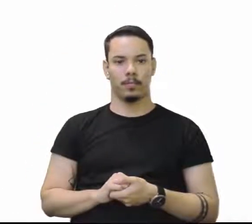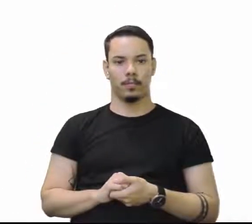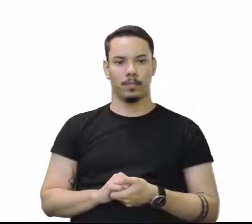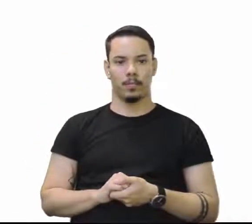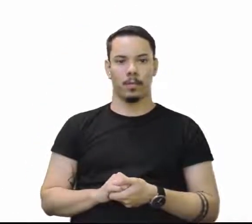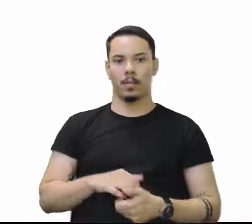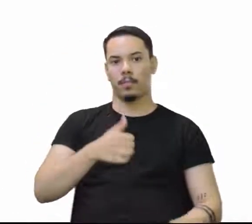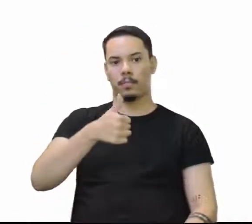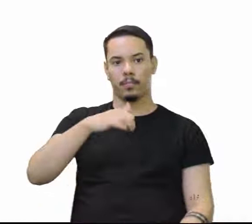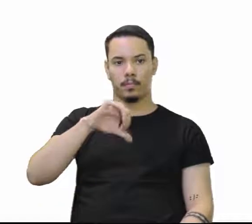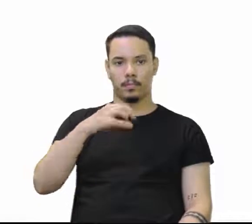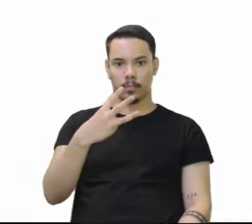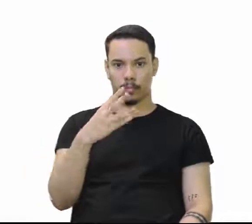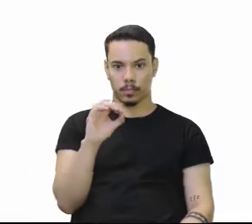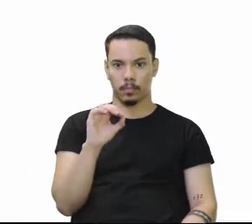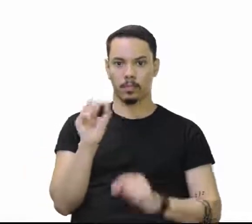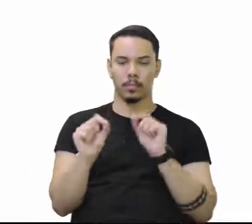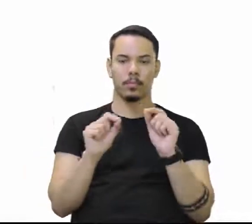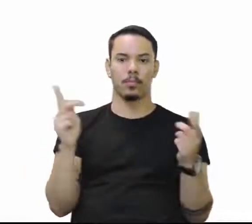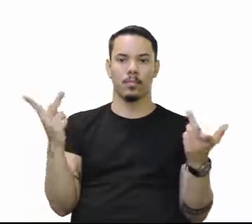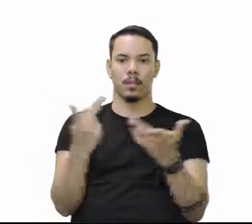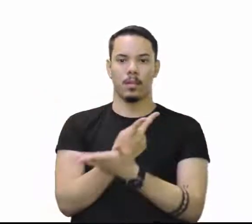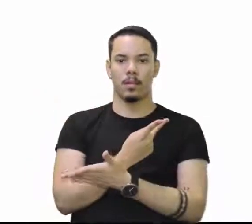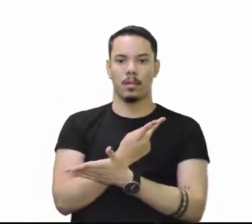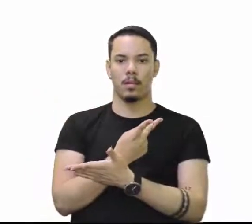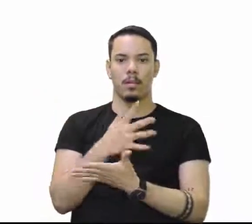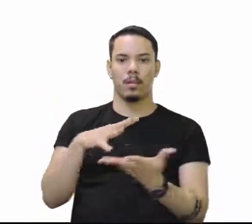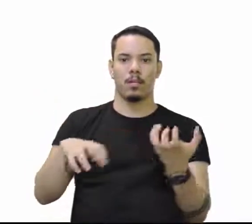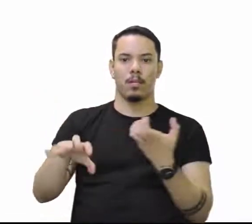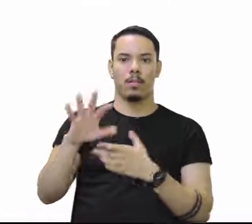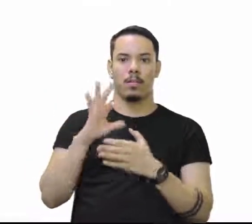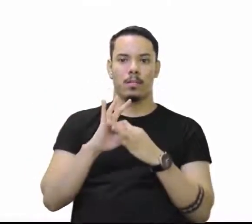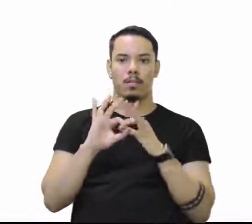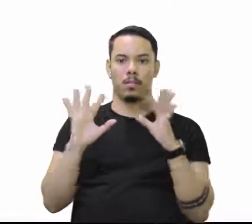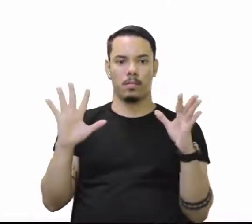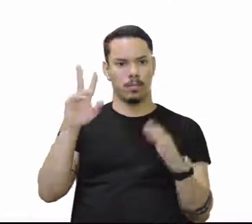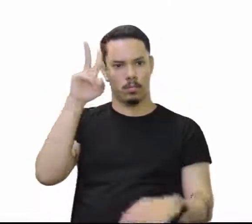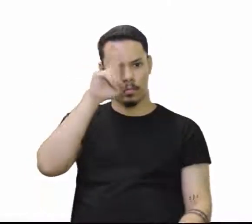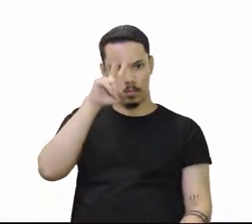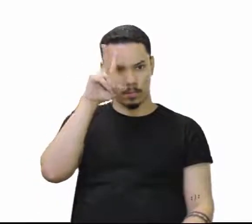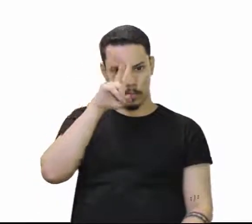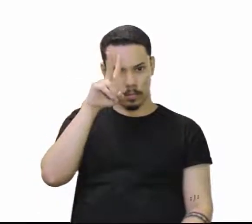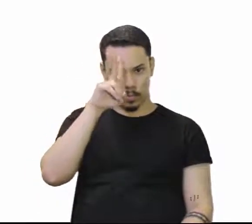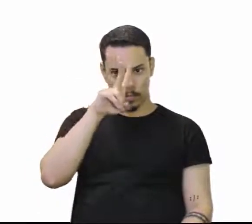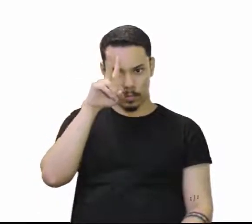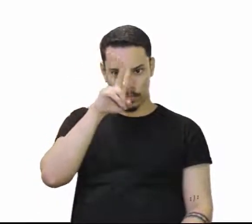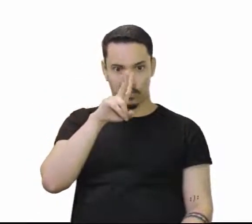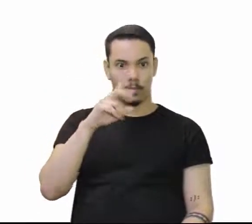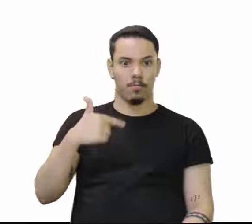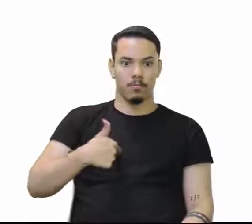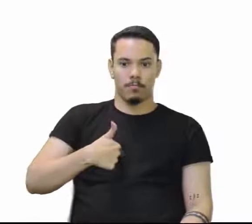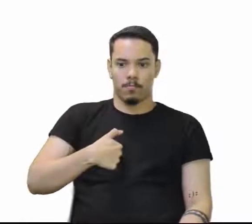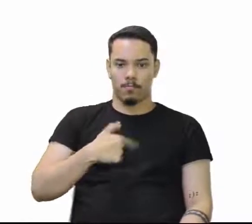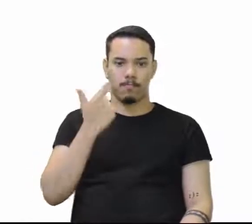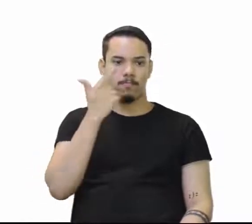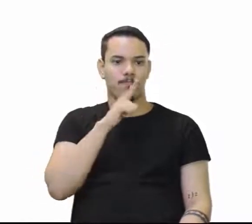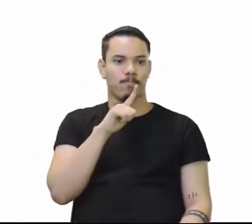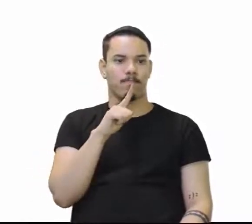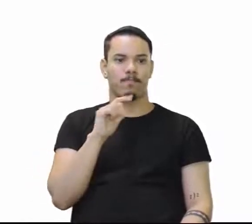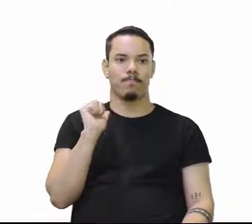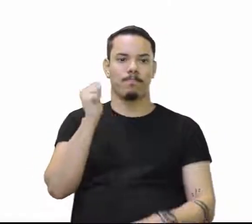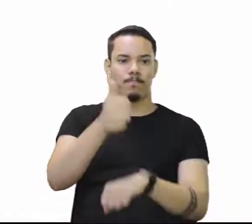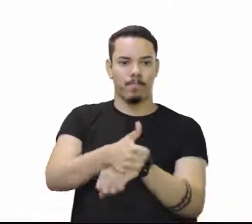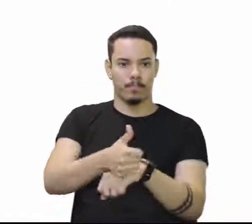Aí, em 1930, acontece a Revolução Liberal. Lembra lá Getúlio Vargas tomando o poder? Aí